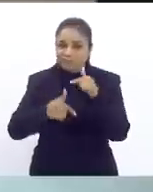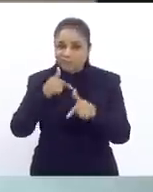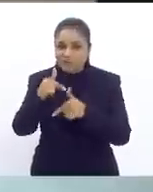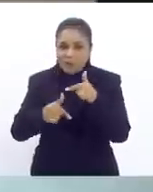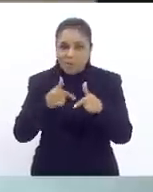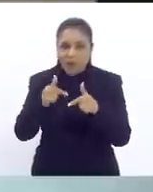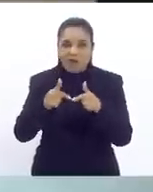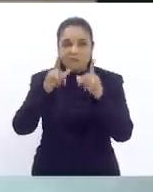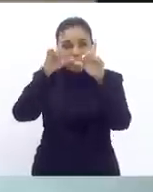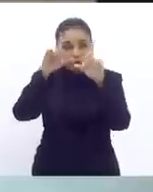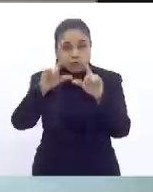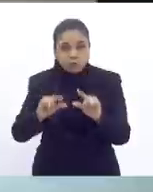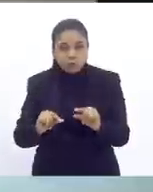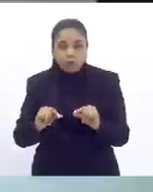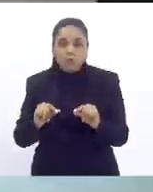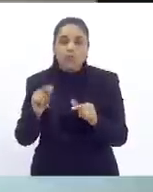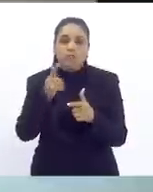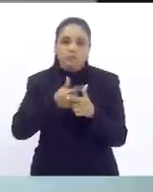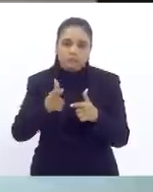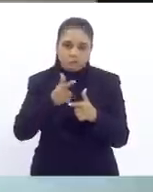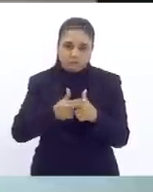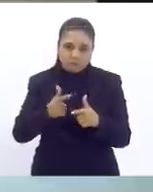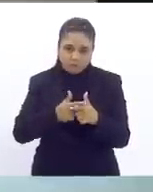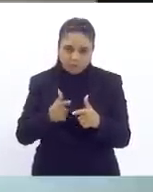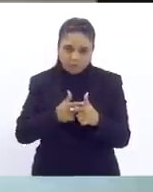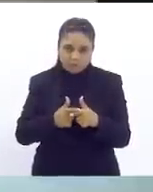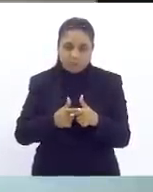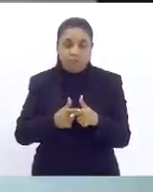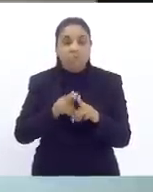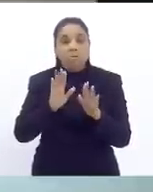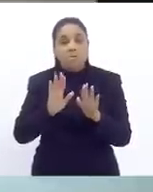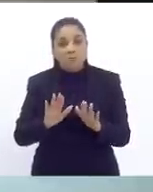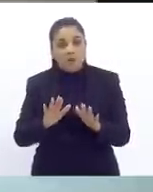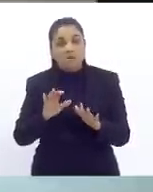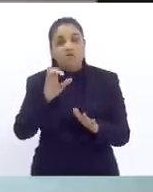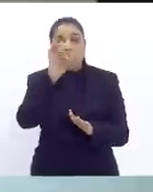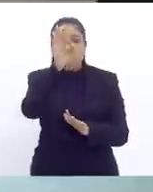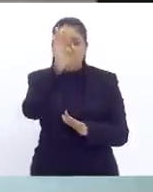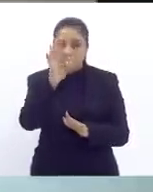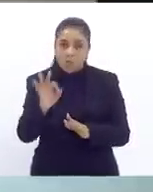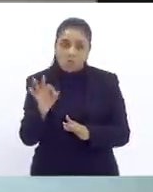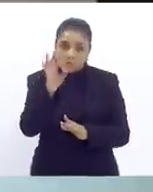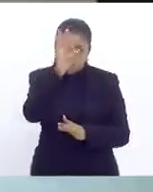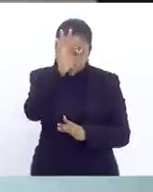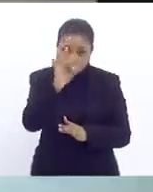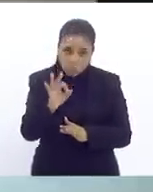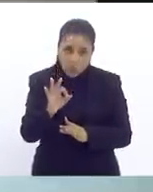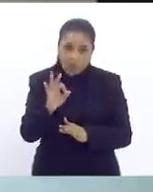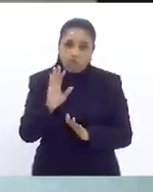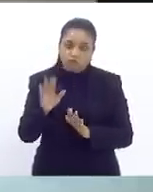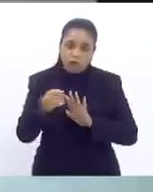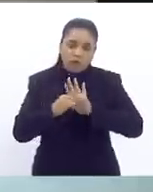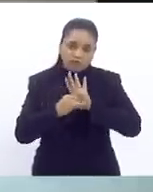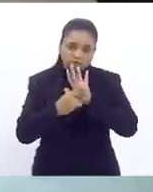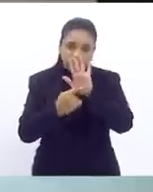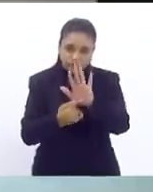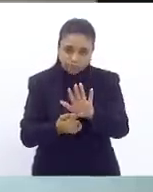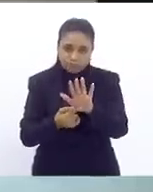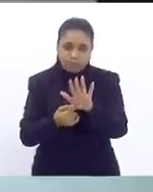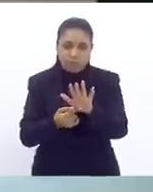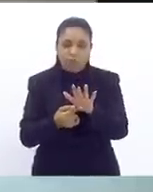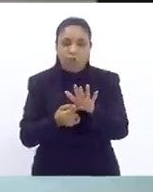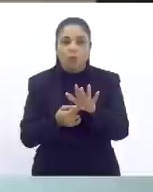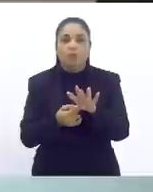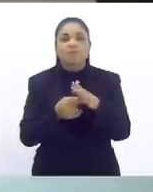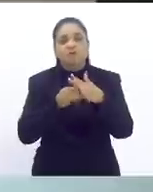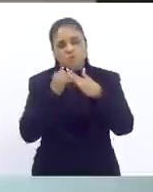bastante dessas inconsistências agora de fato ficará algum percentual Como já foi colocado tá independente a gente sabe também